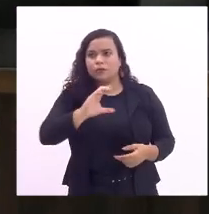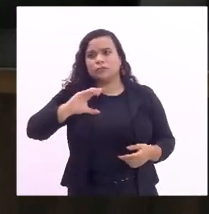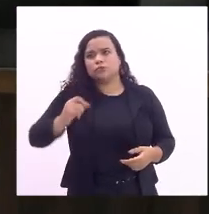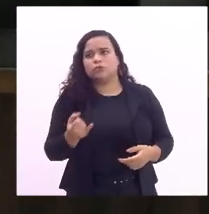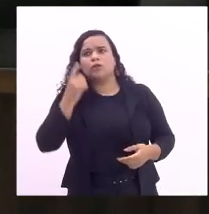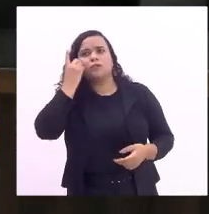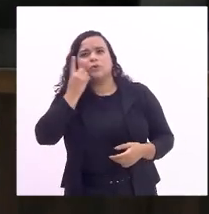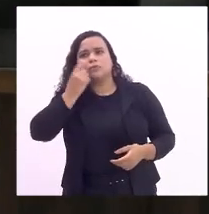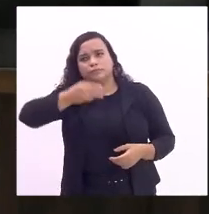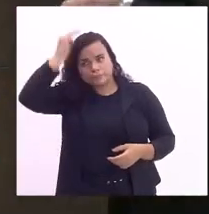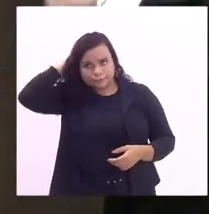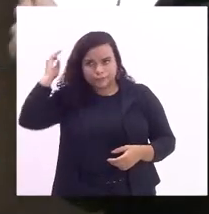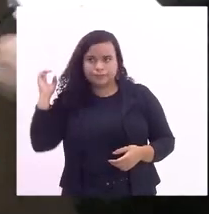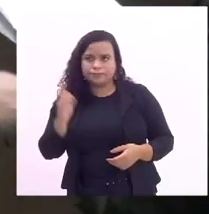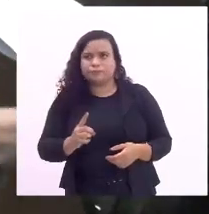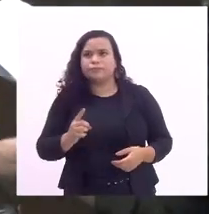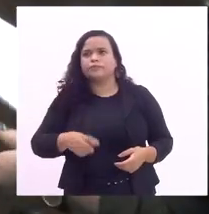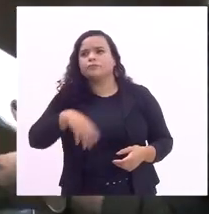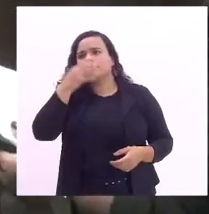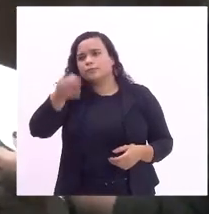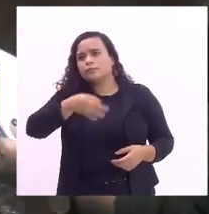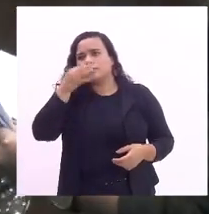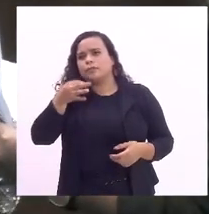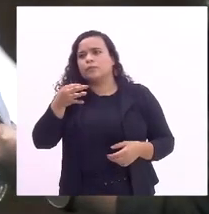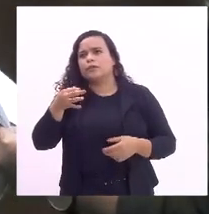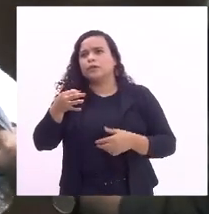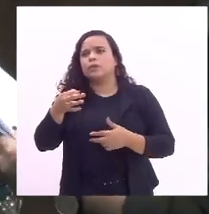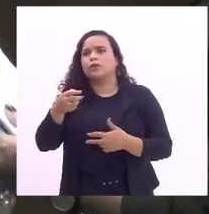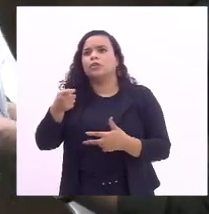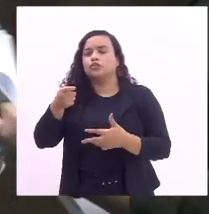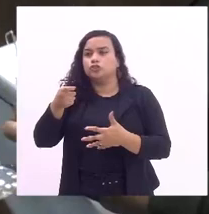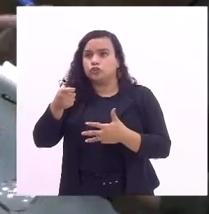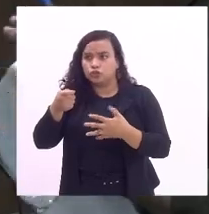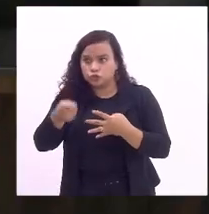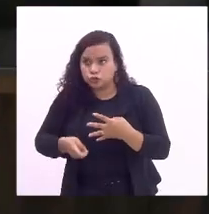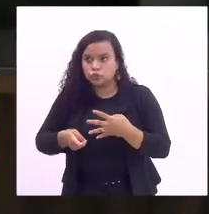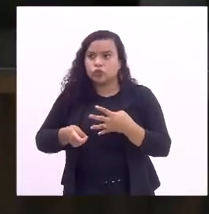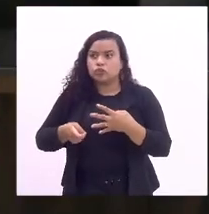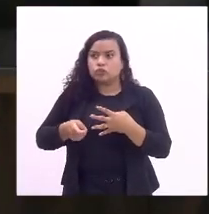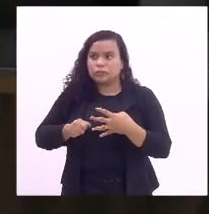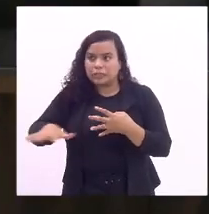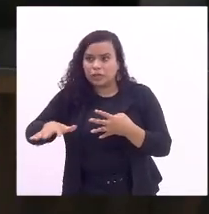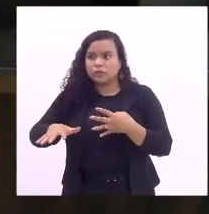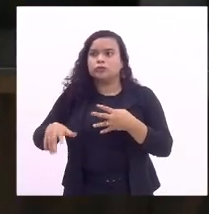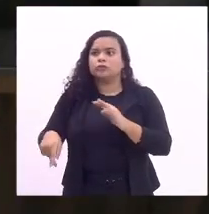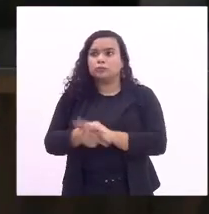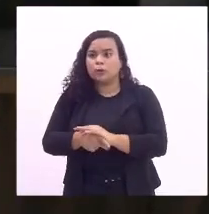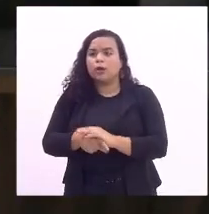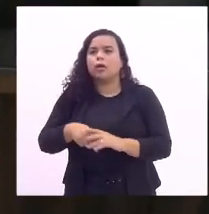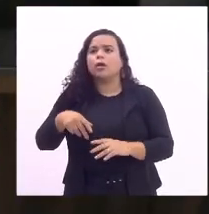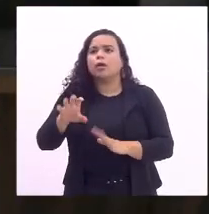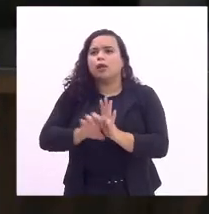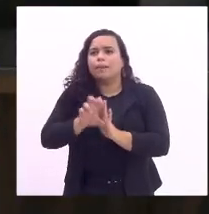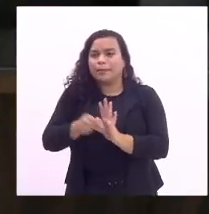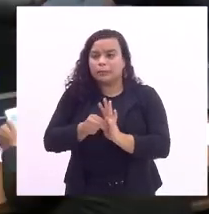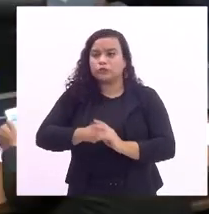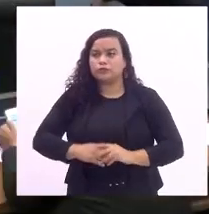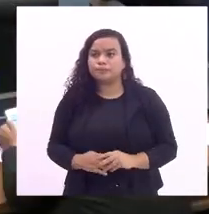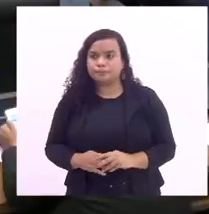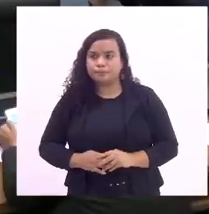Justiça, deputado Márcio Pacheco. Parecer pela juridicidade com emendas. Pela Comissão de Saúde, deputada Marta Rocha.